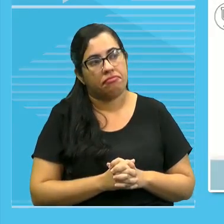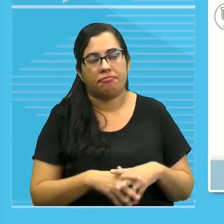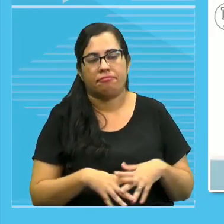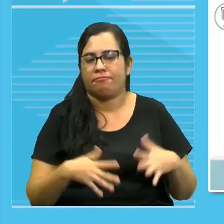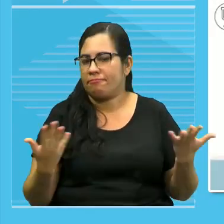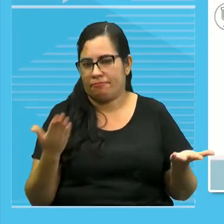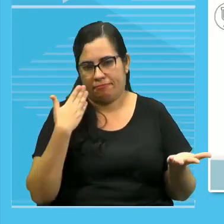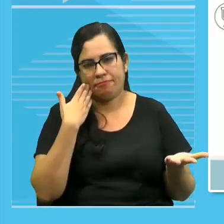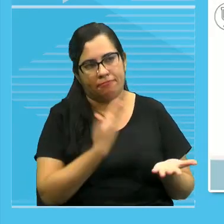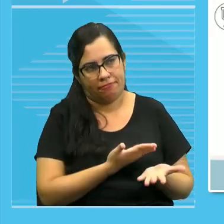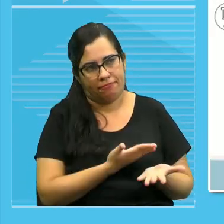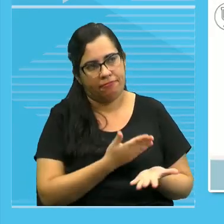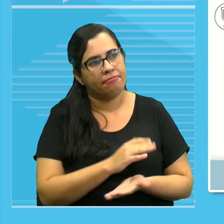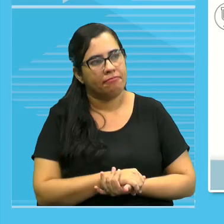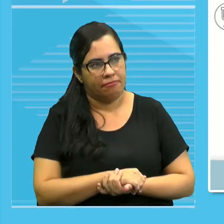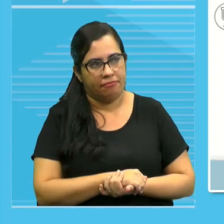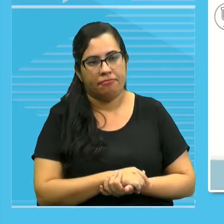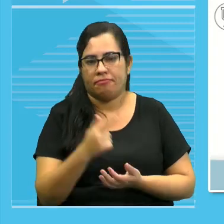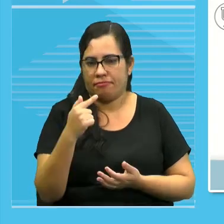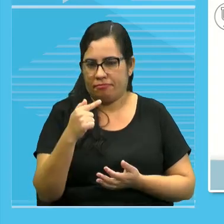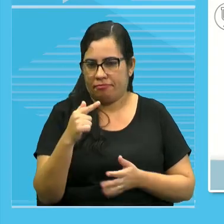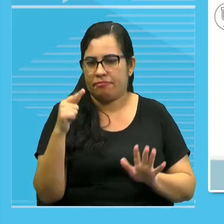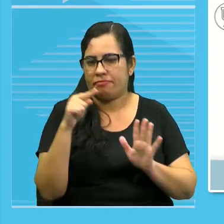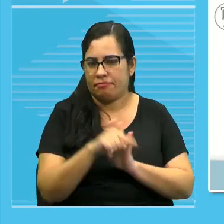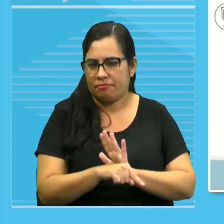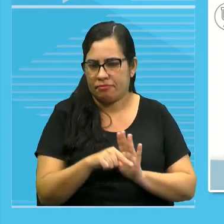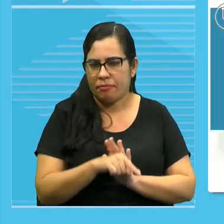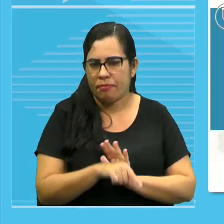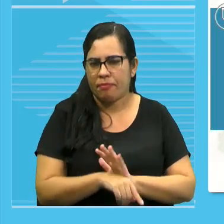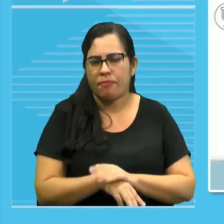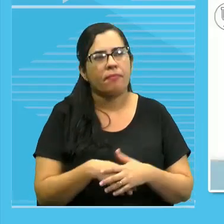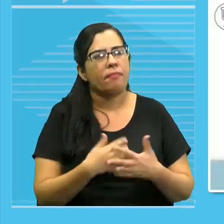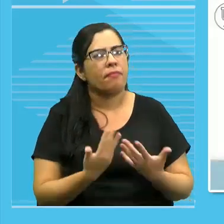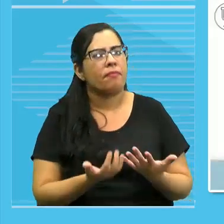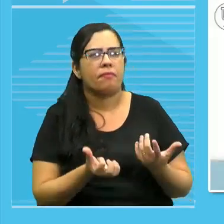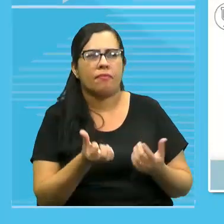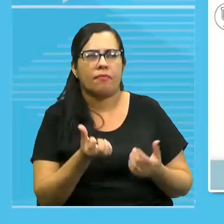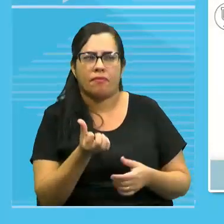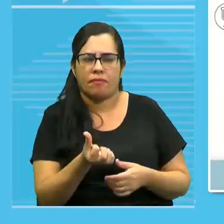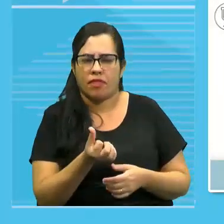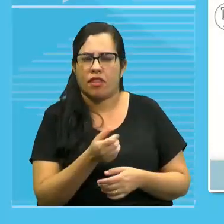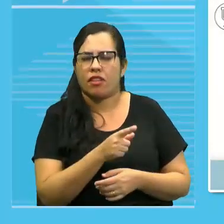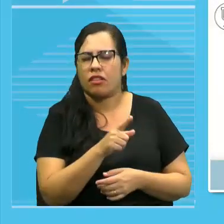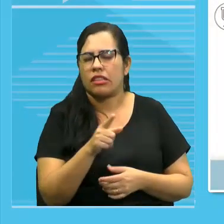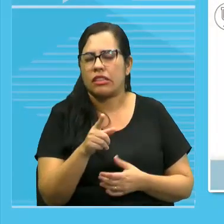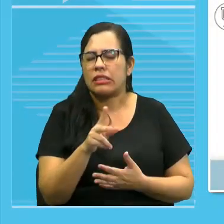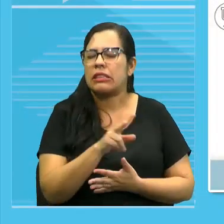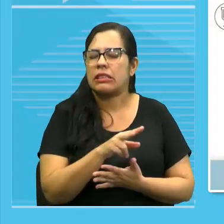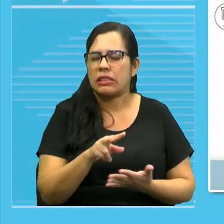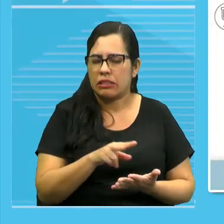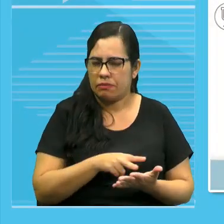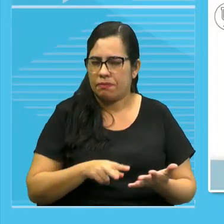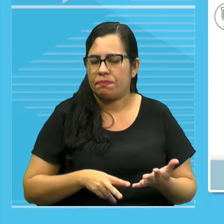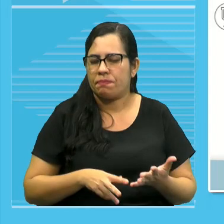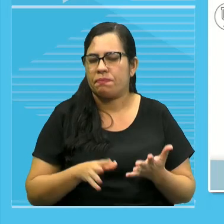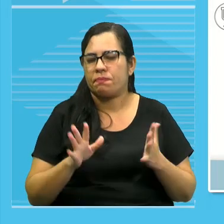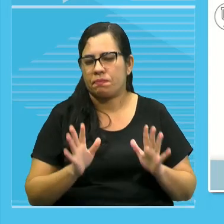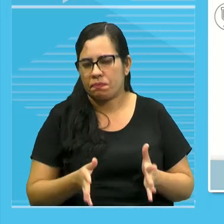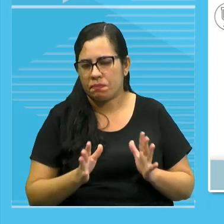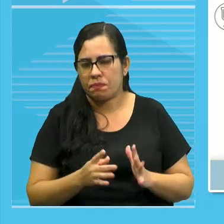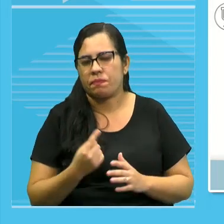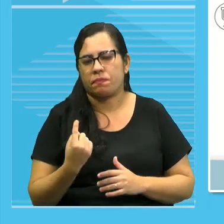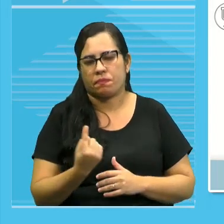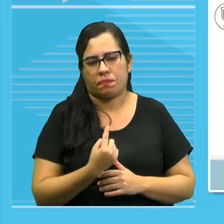pronto Paramos na questão 7 a questão 6 que eu deixei vocês lerem né